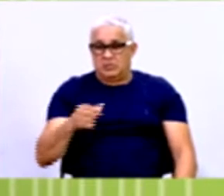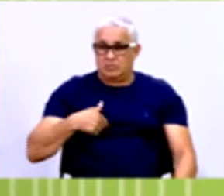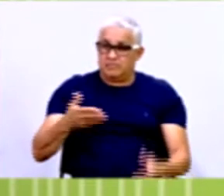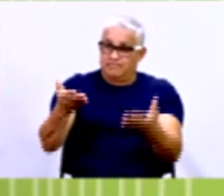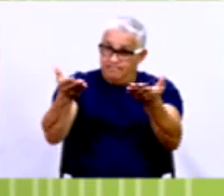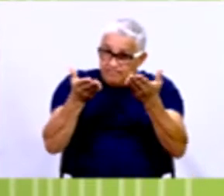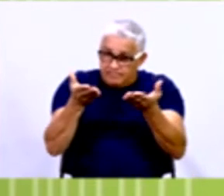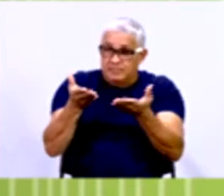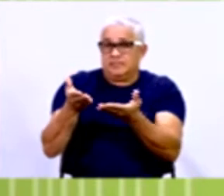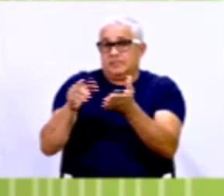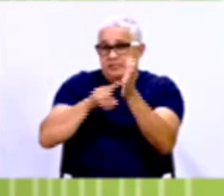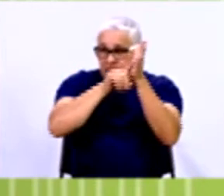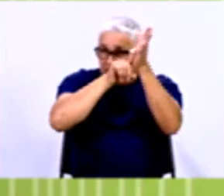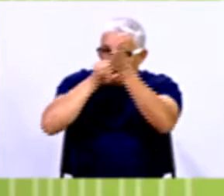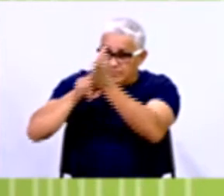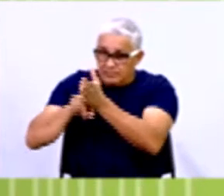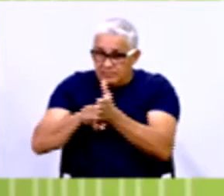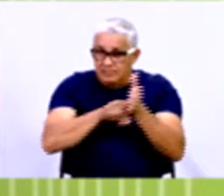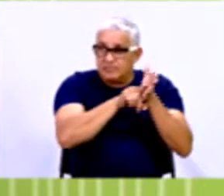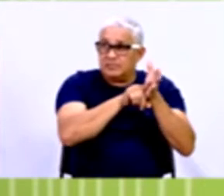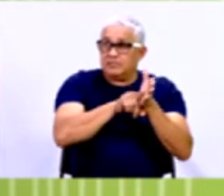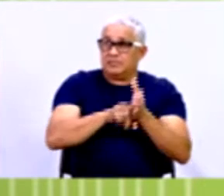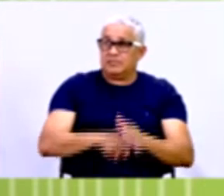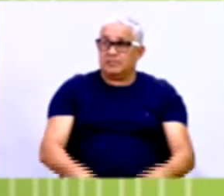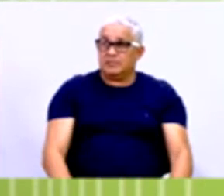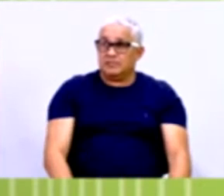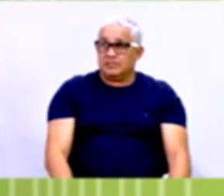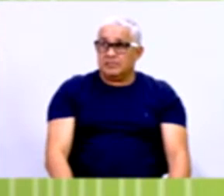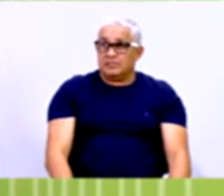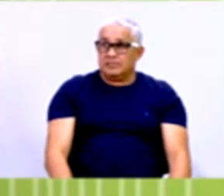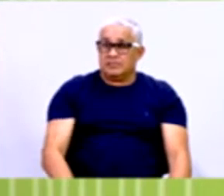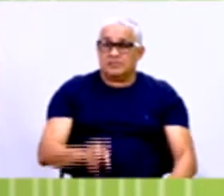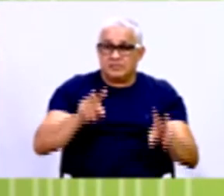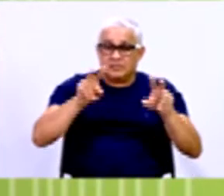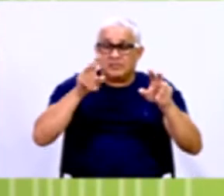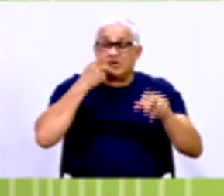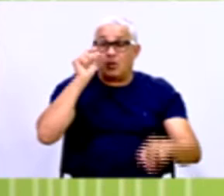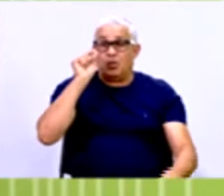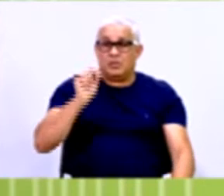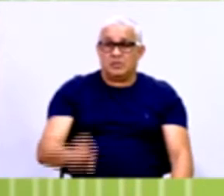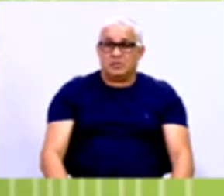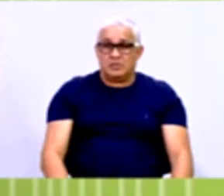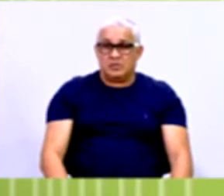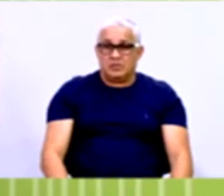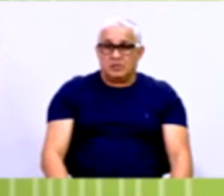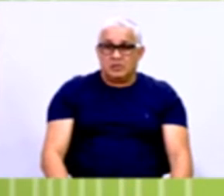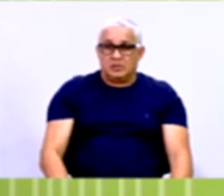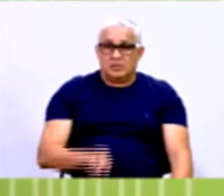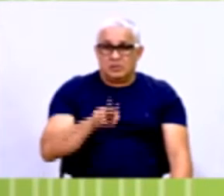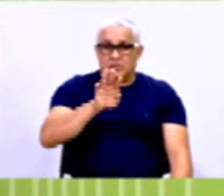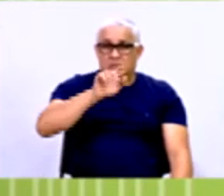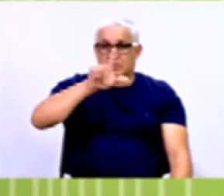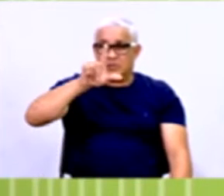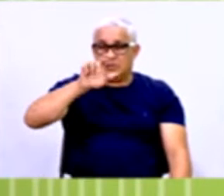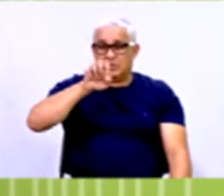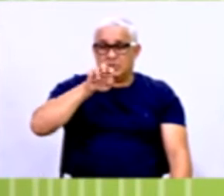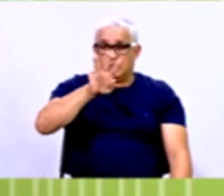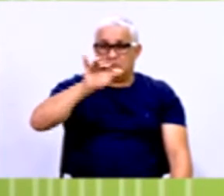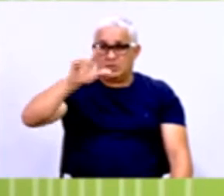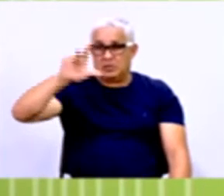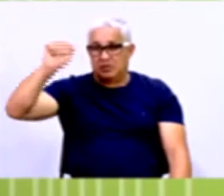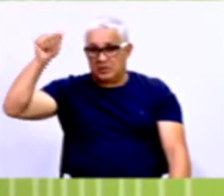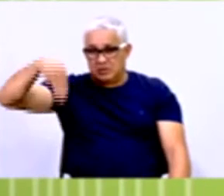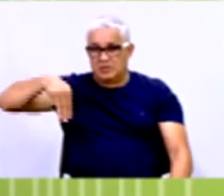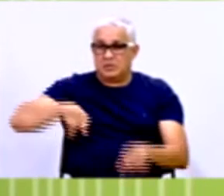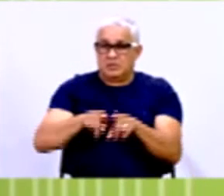vocês a pesquisarem sobre isso, a pirâmide de Bird, William Bird, que ele fala o seguinte, que, à medida que você investe na sua